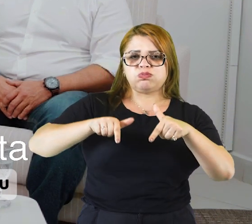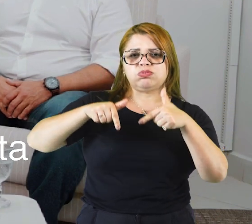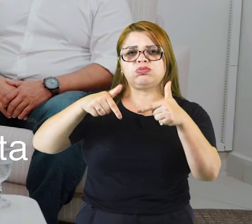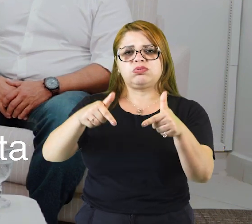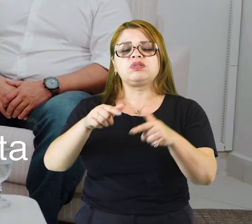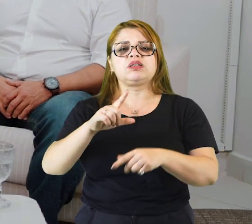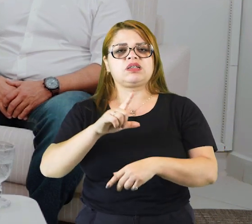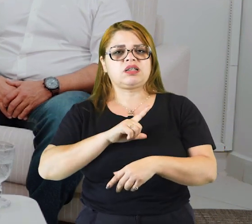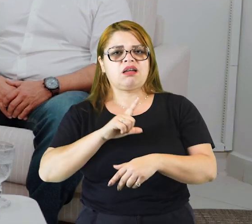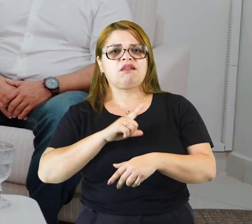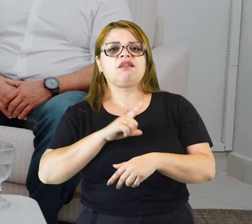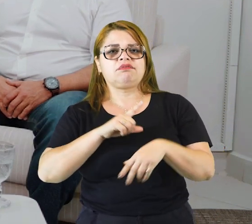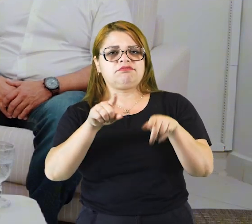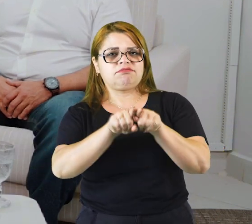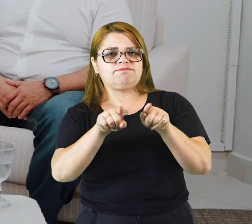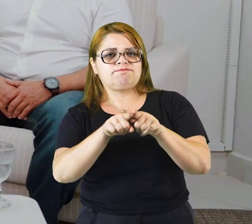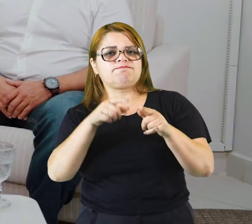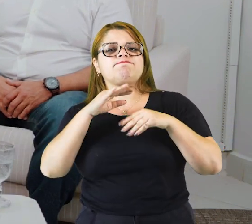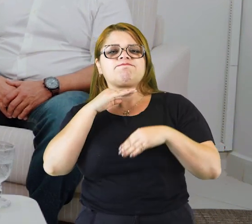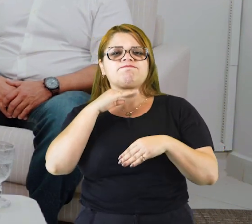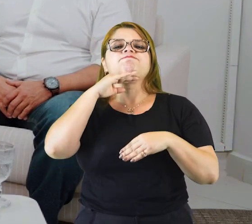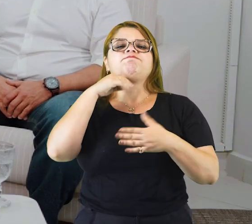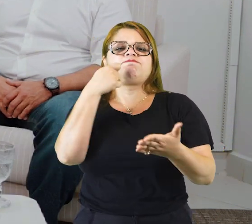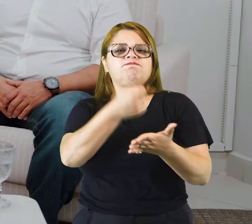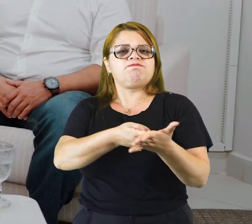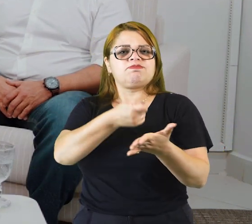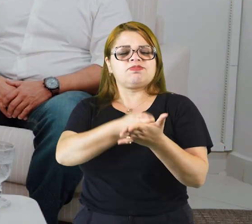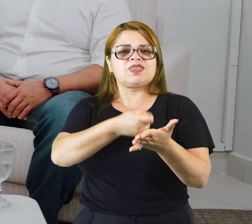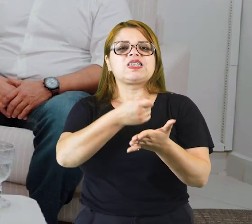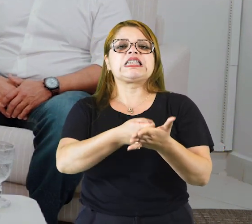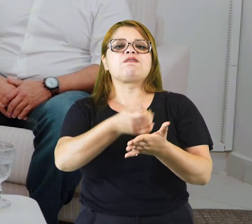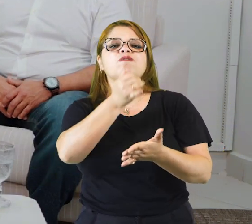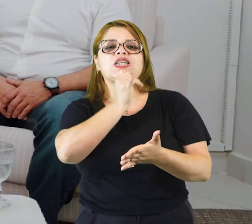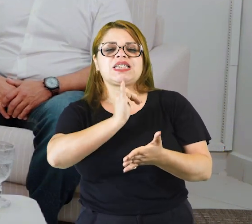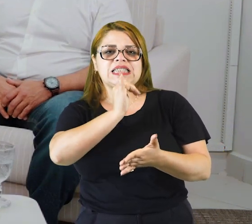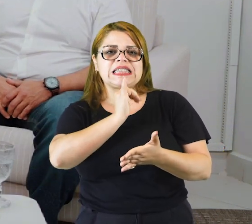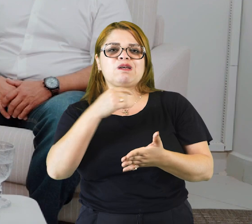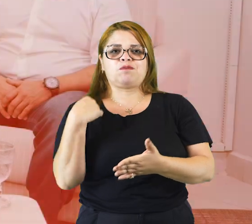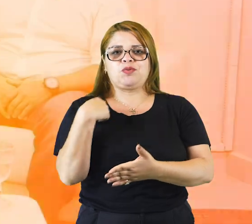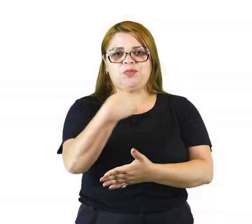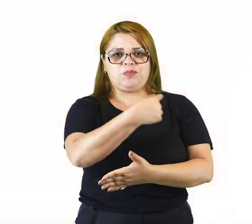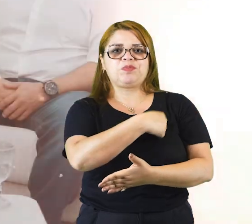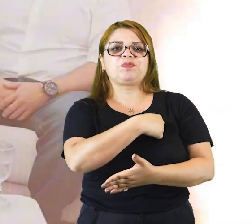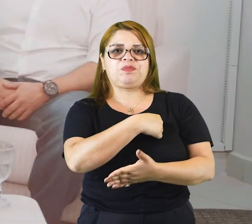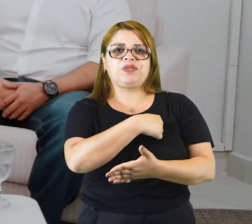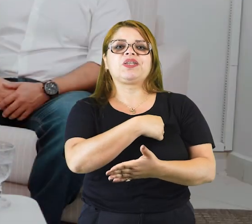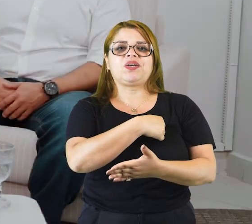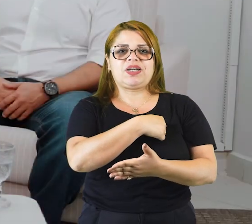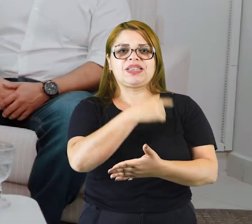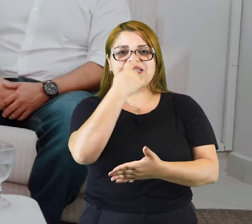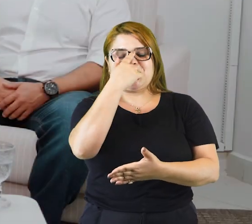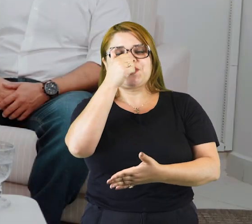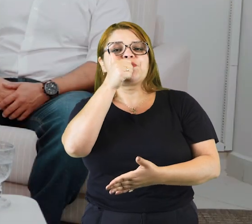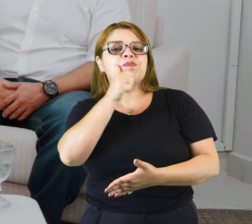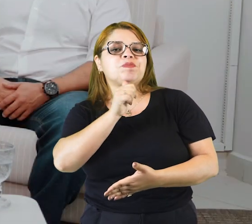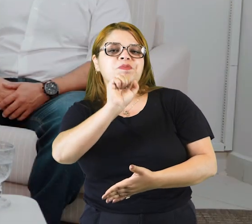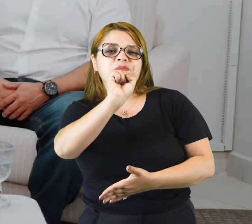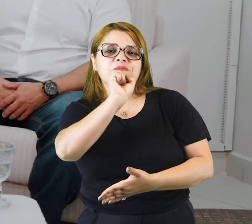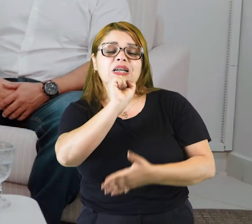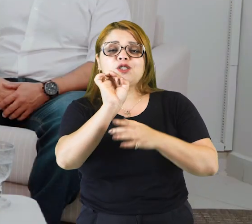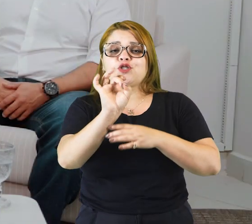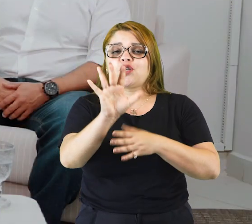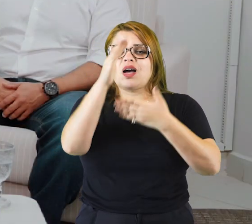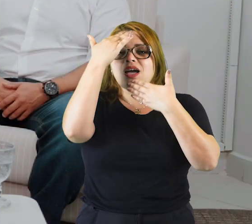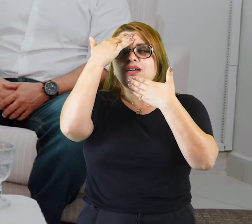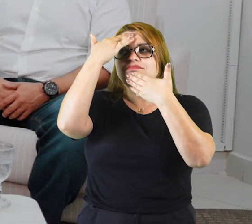enfrentou. Todas elas a senhora enfrentou com a cabeça erguida. A senhora é um exemplo absoluto para nós. Mãezinha, eu só